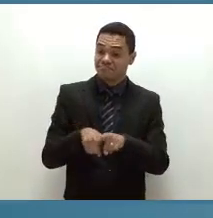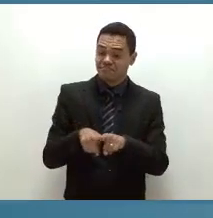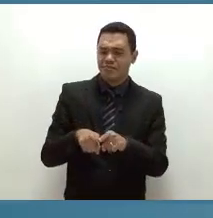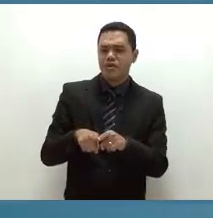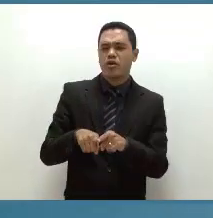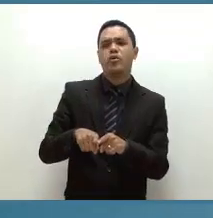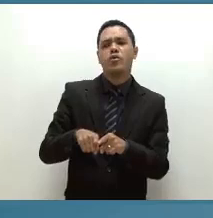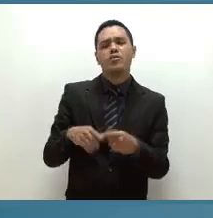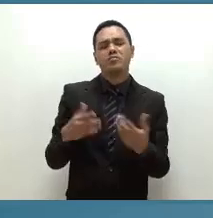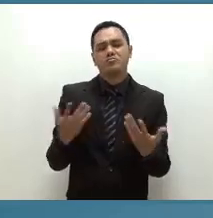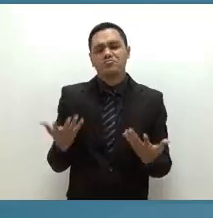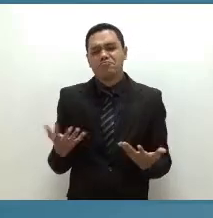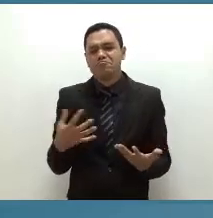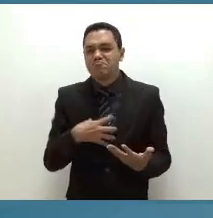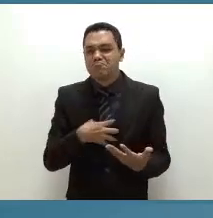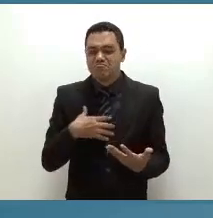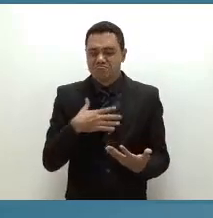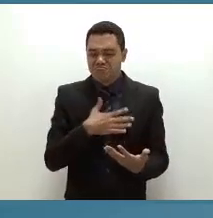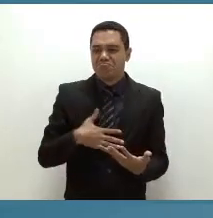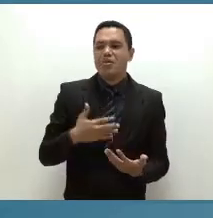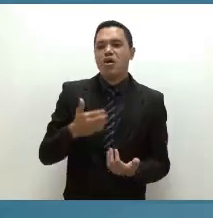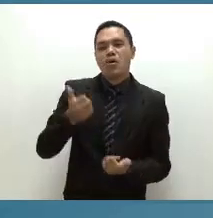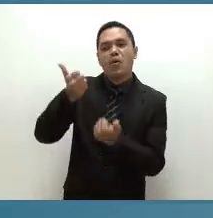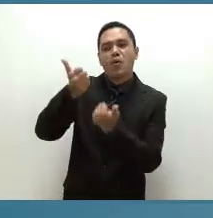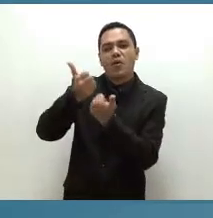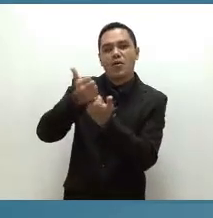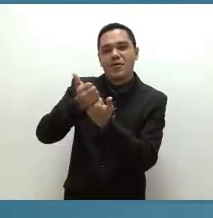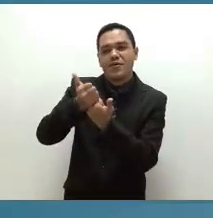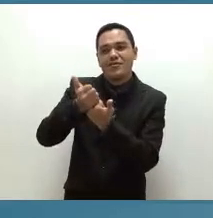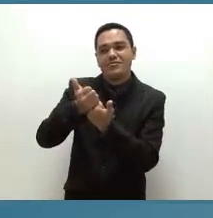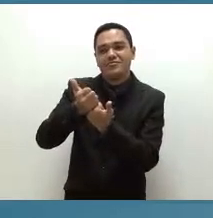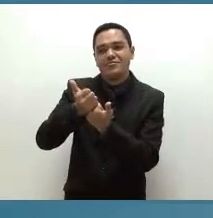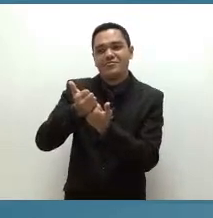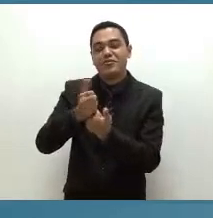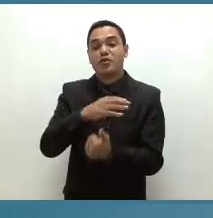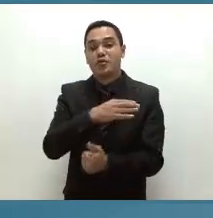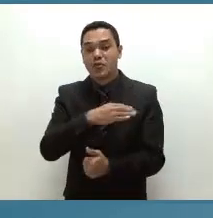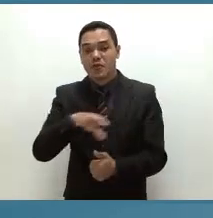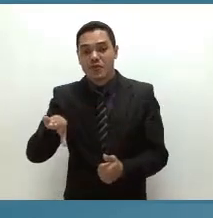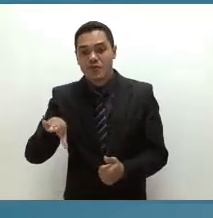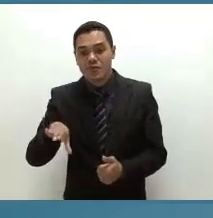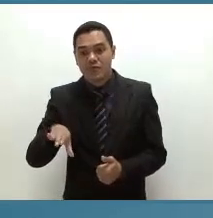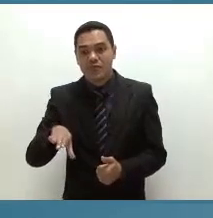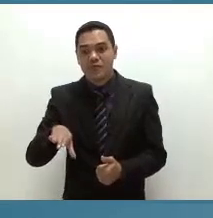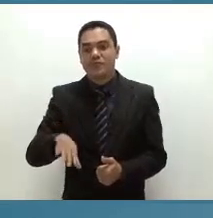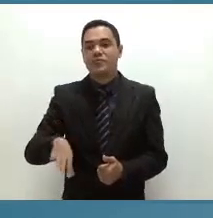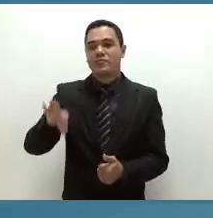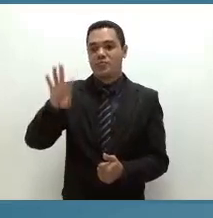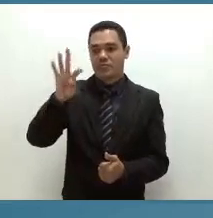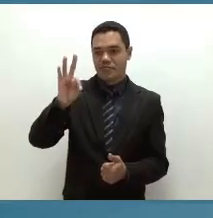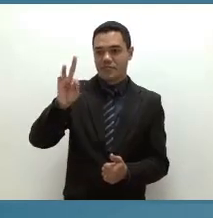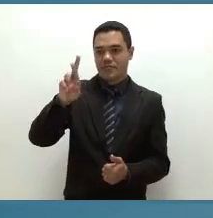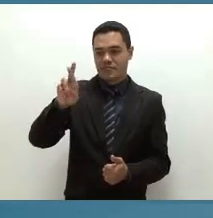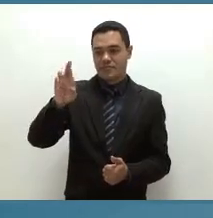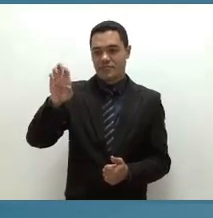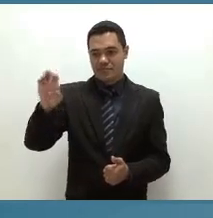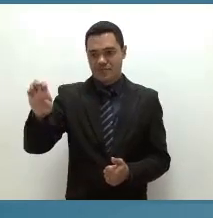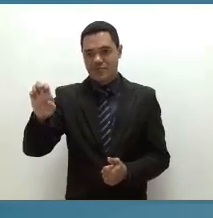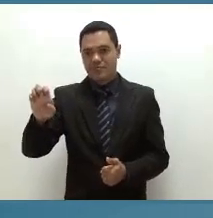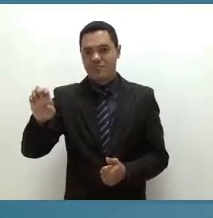vencedor do Tribunal Regional Eleitoral, além de presidente da Câmara Corte